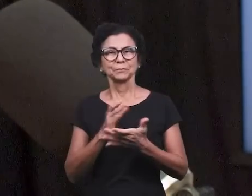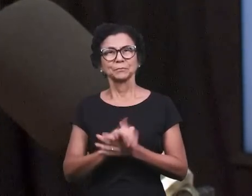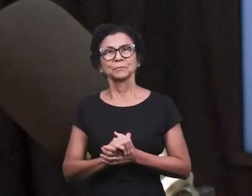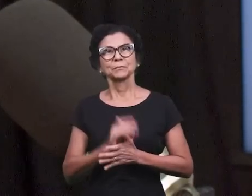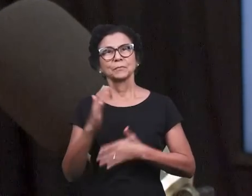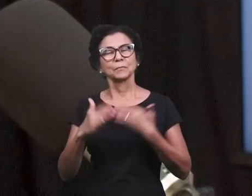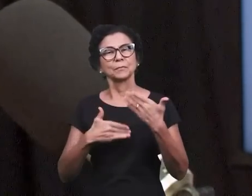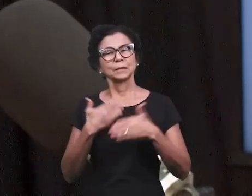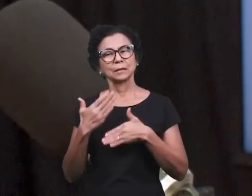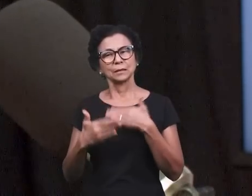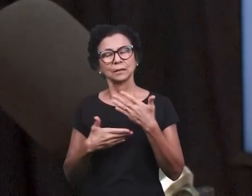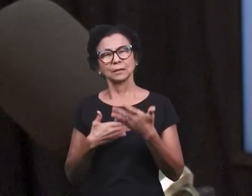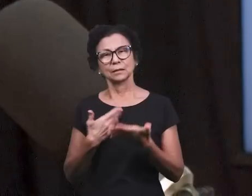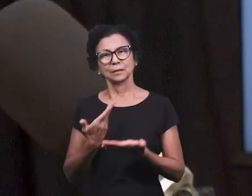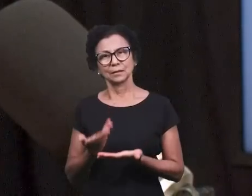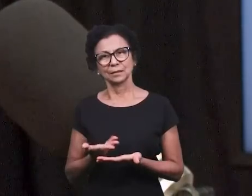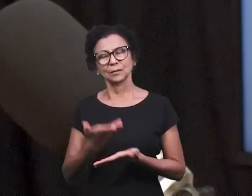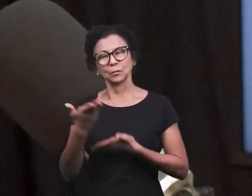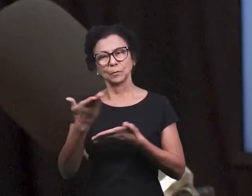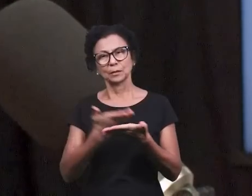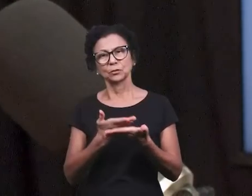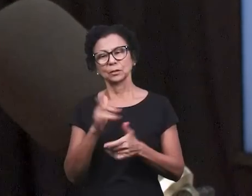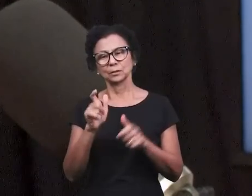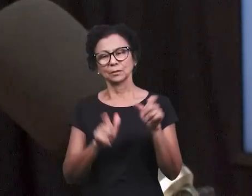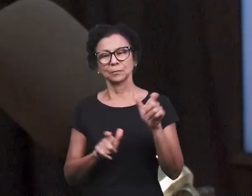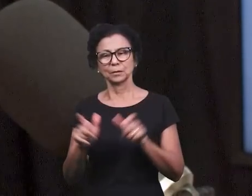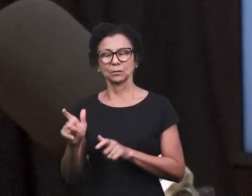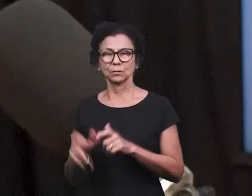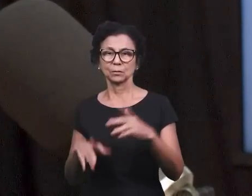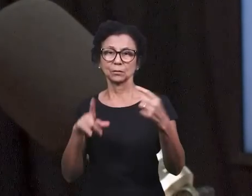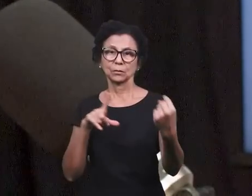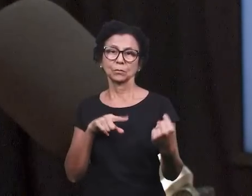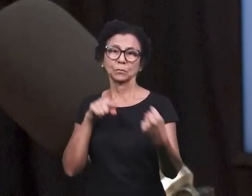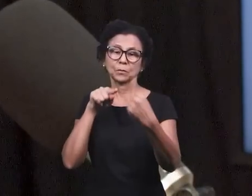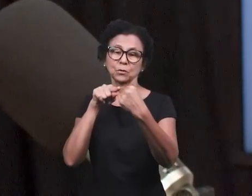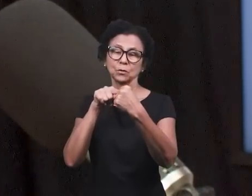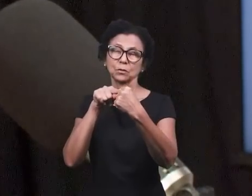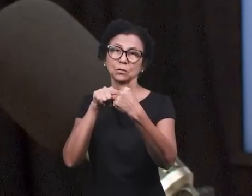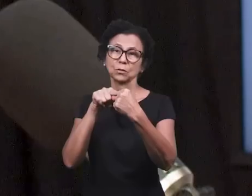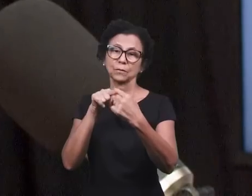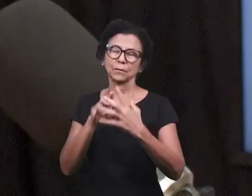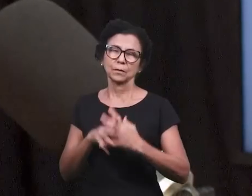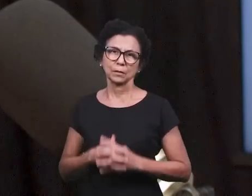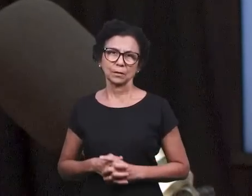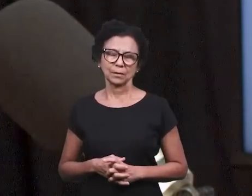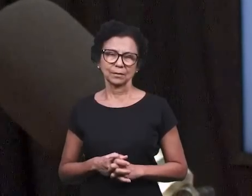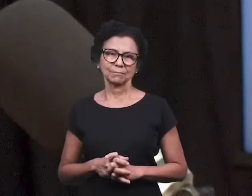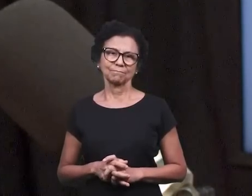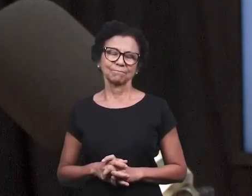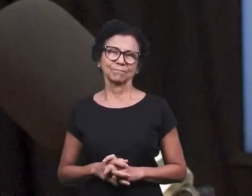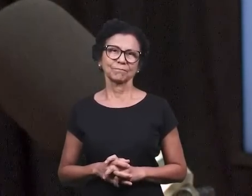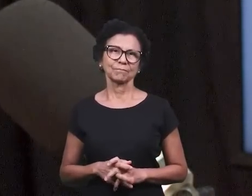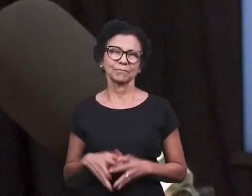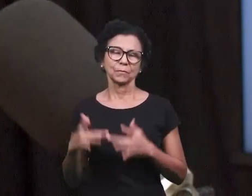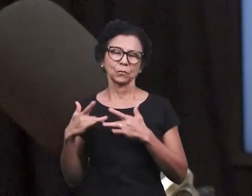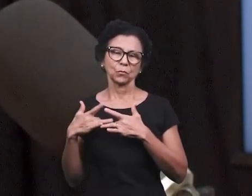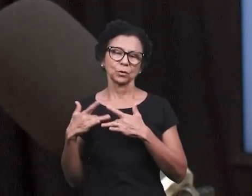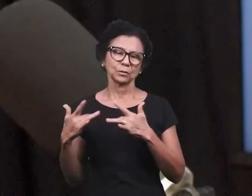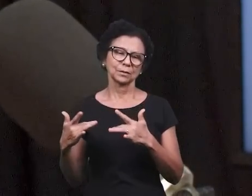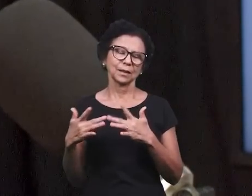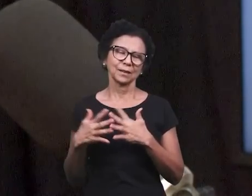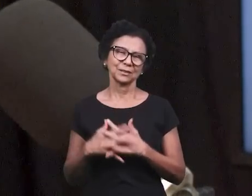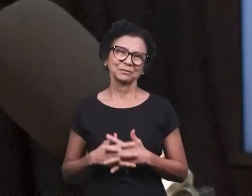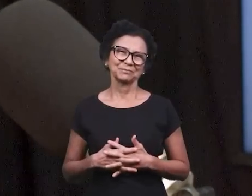alegria também trazer isso para os irmãos, né? E o nosso objetivo é aqui, né? Nós estamos aqui voluntariamente para